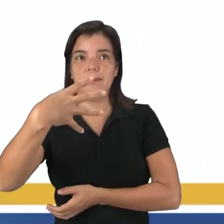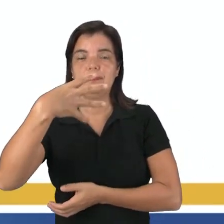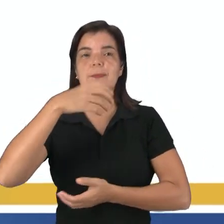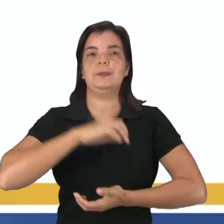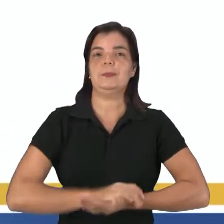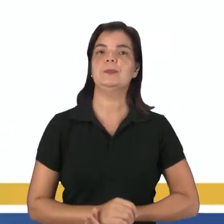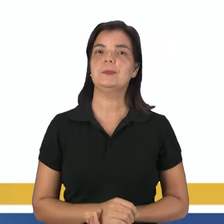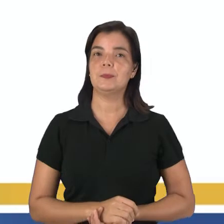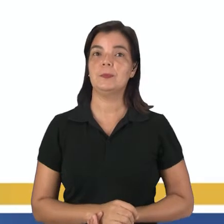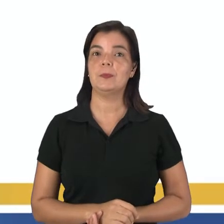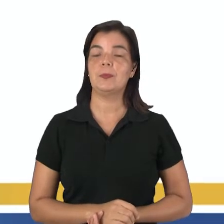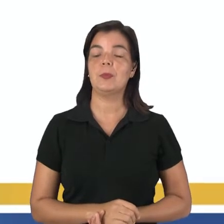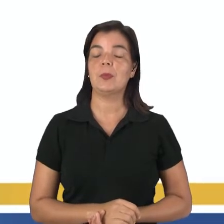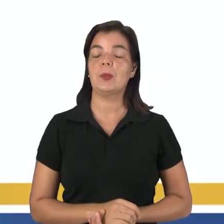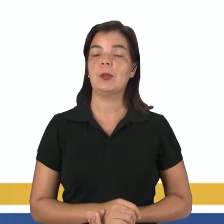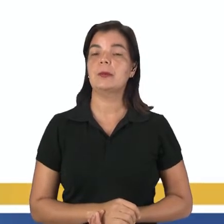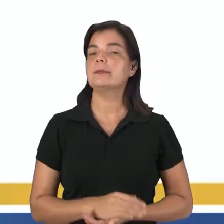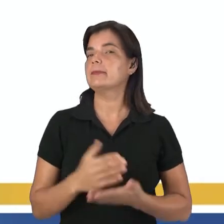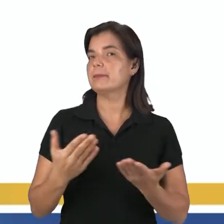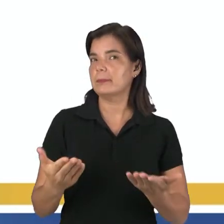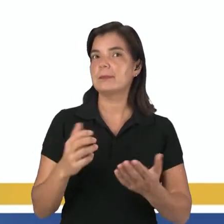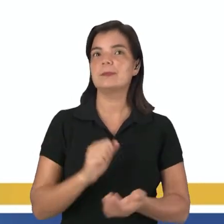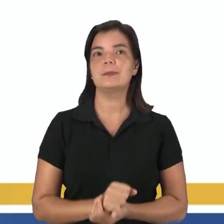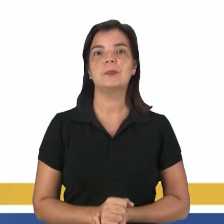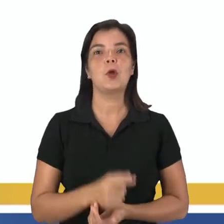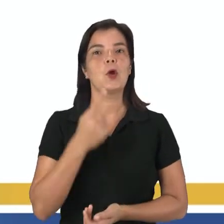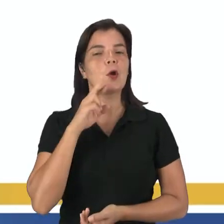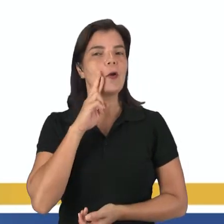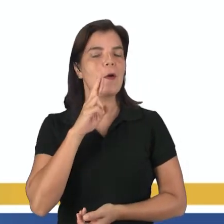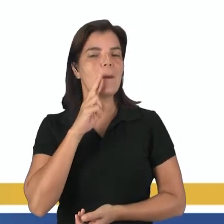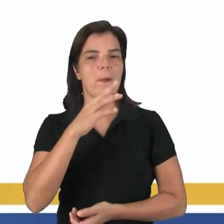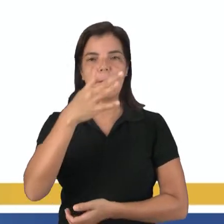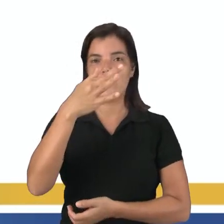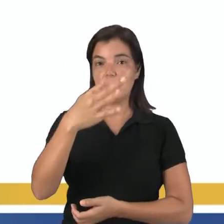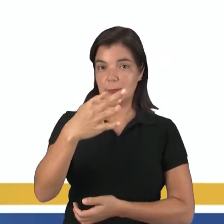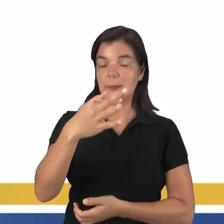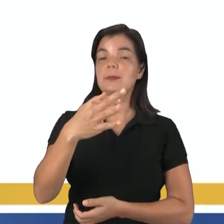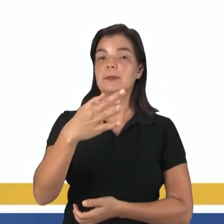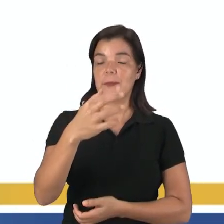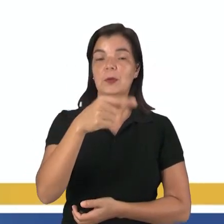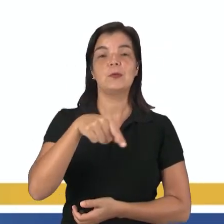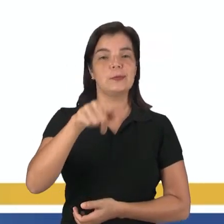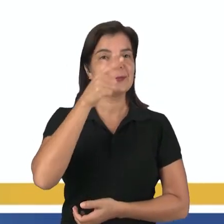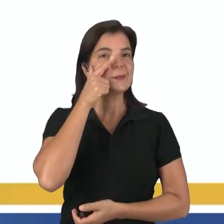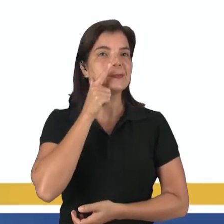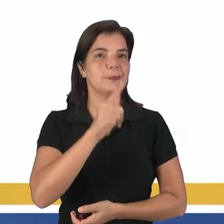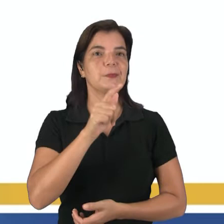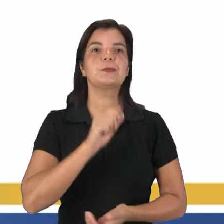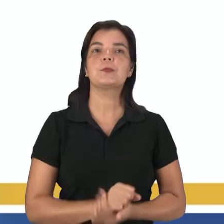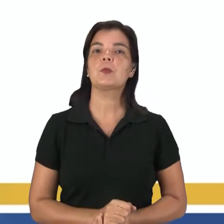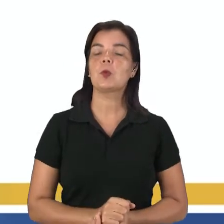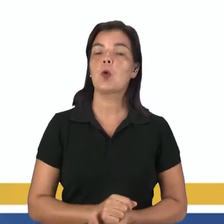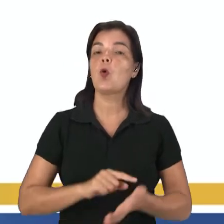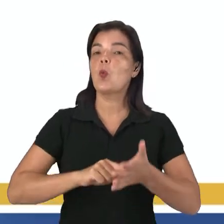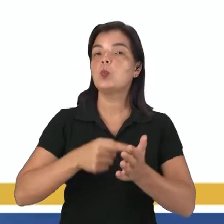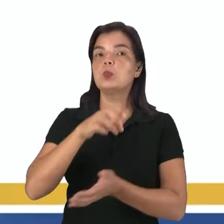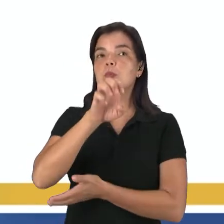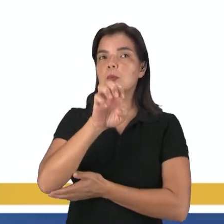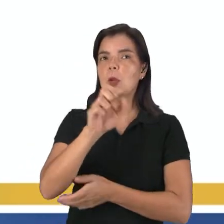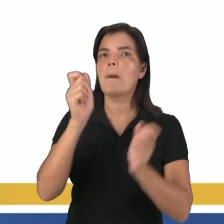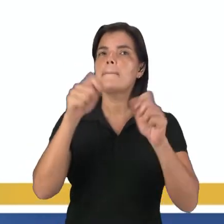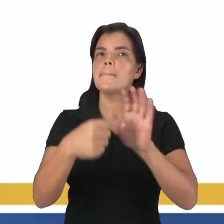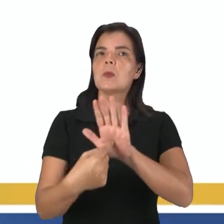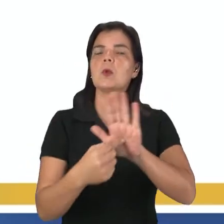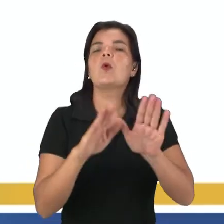de 54 né do ponto 54 então se você acha que é o ponto F você acertou o